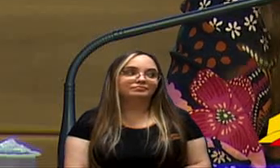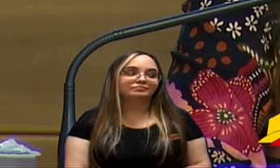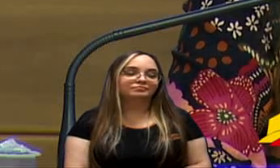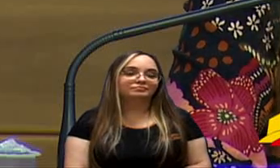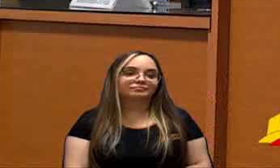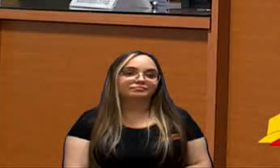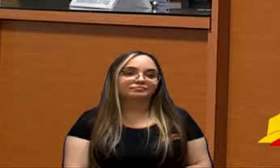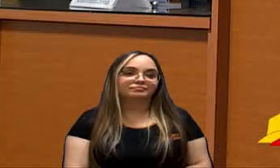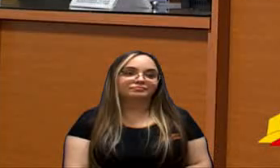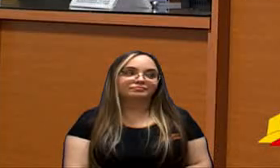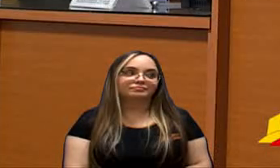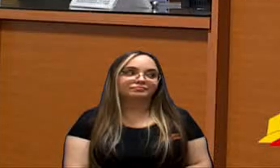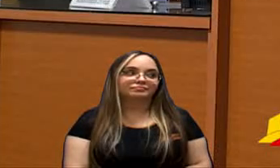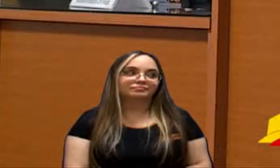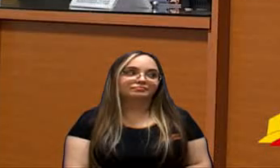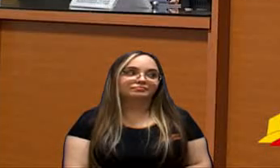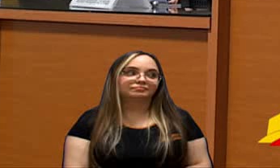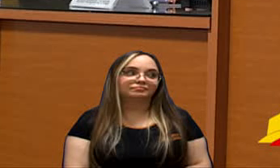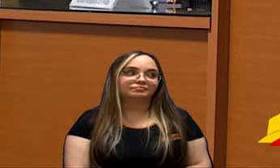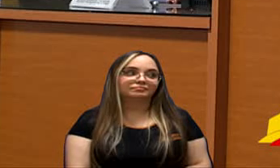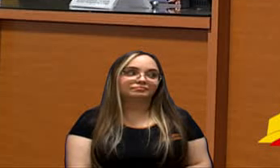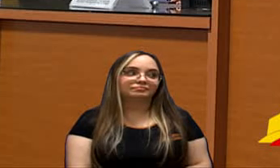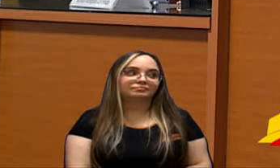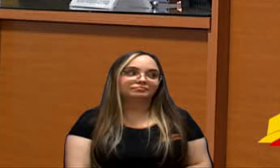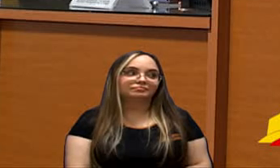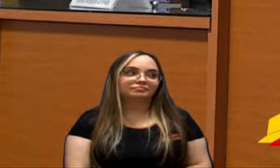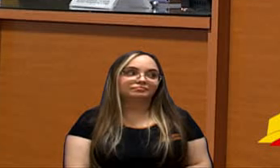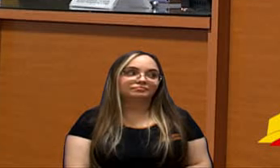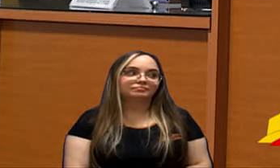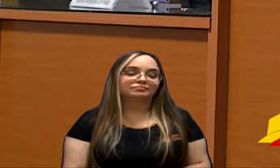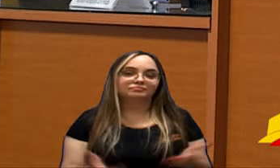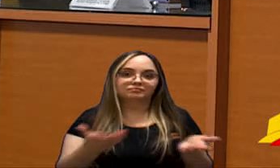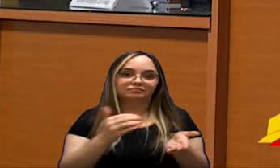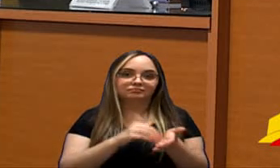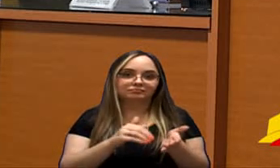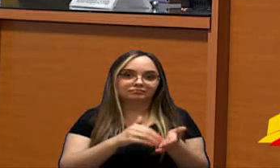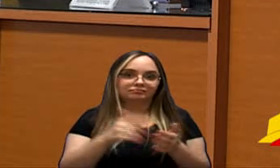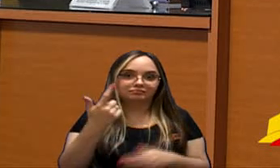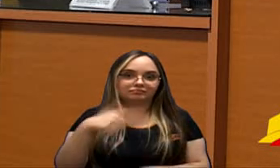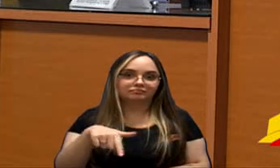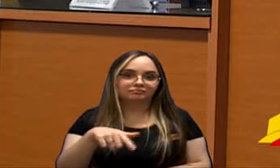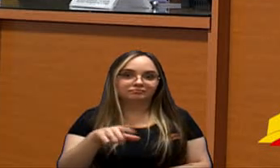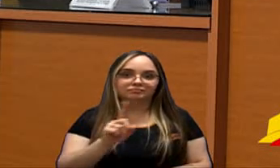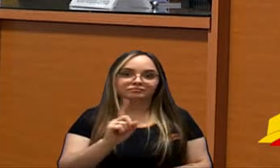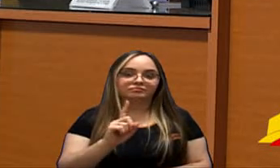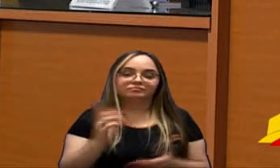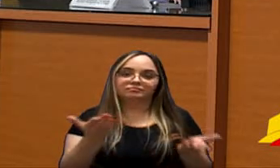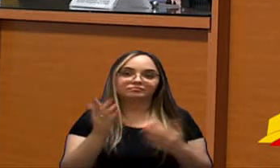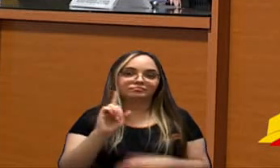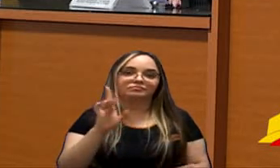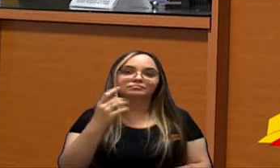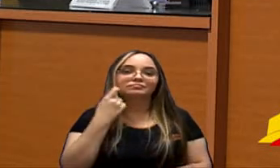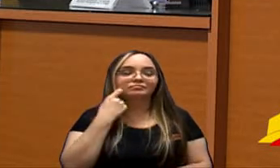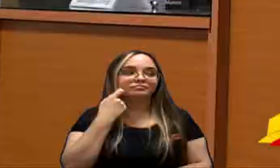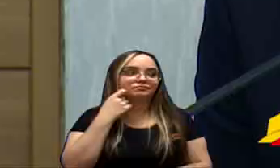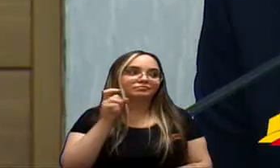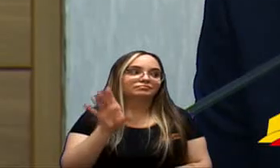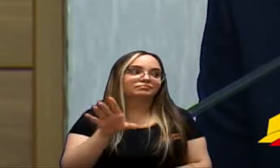Não tendo mais... Temos outros secretários hoje? Hoje não. Depois do golpe? Hoje não. Vamos ter na